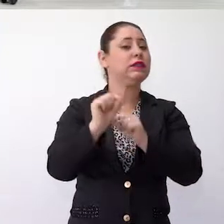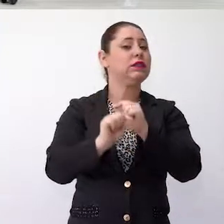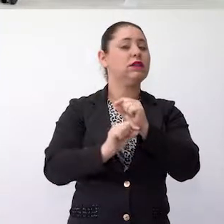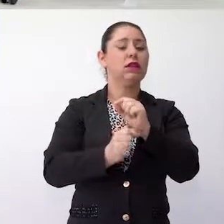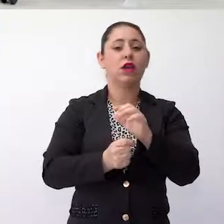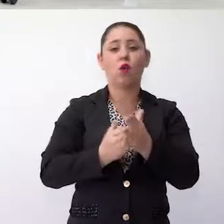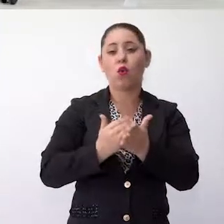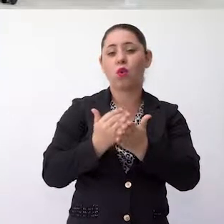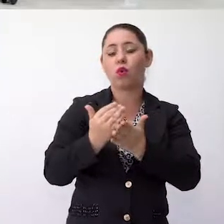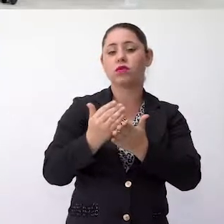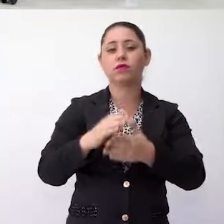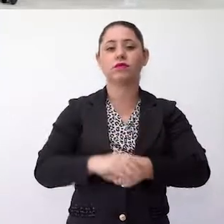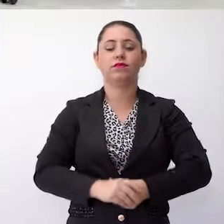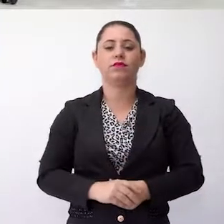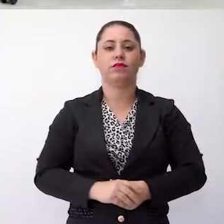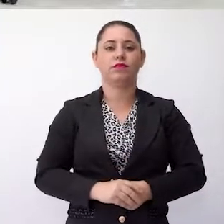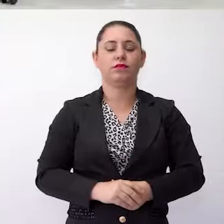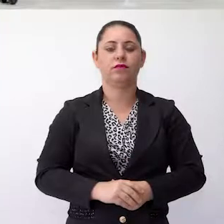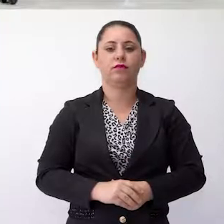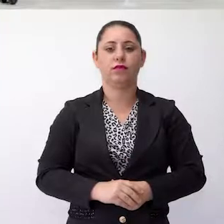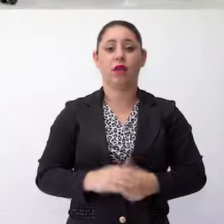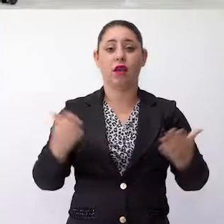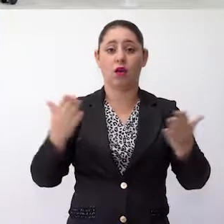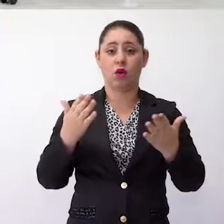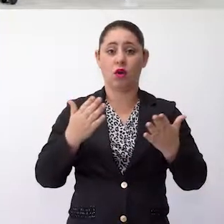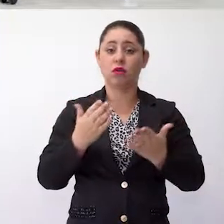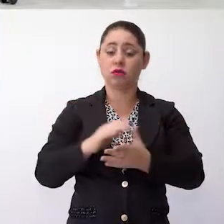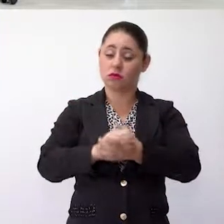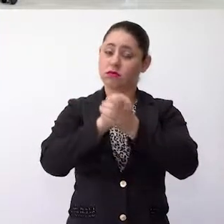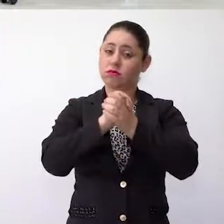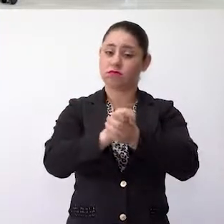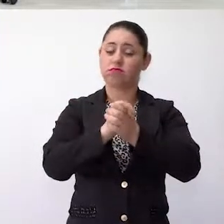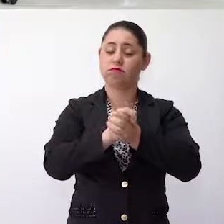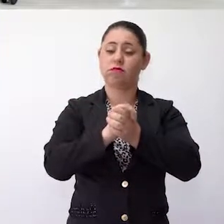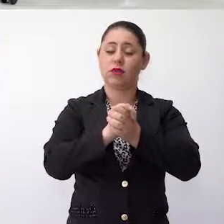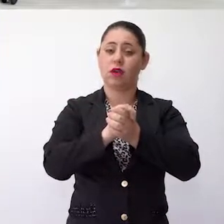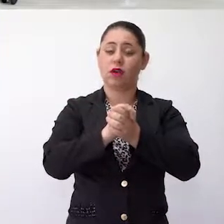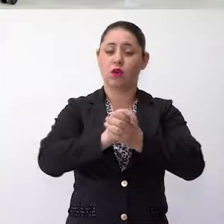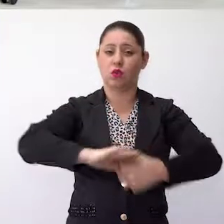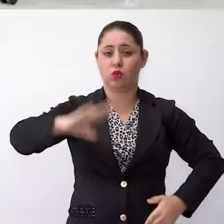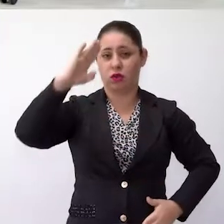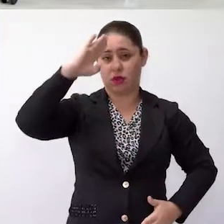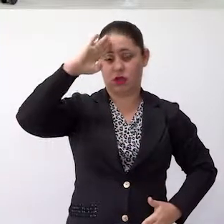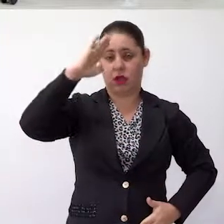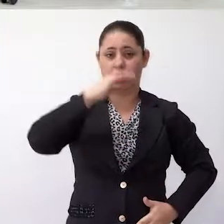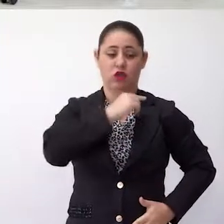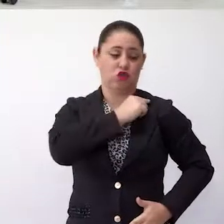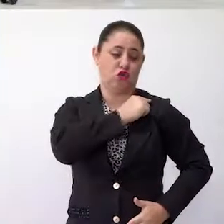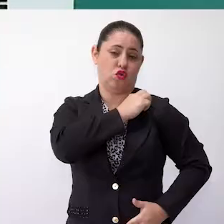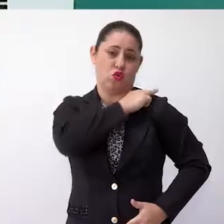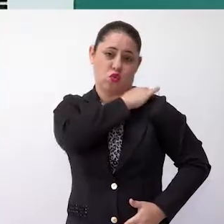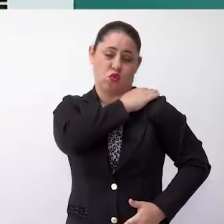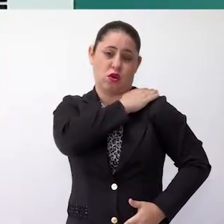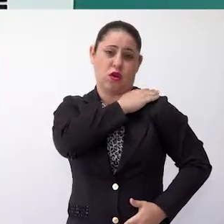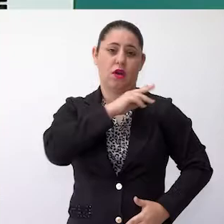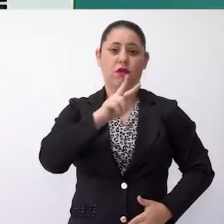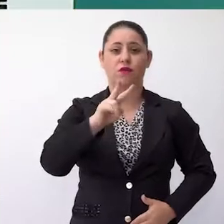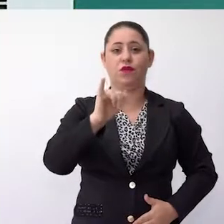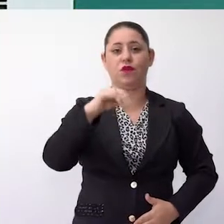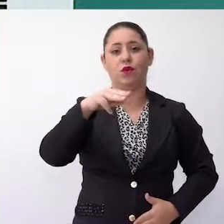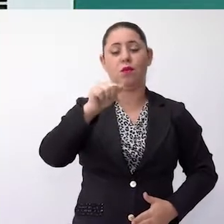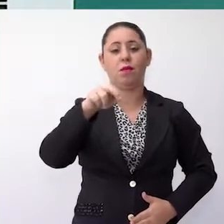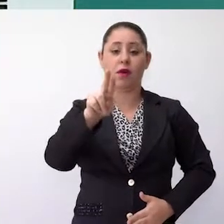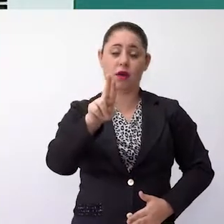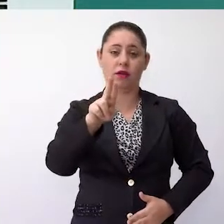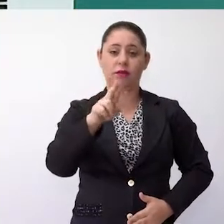está iniciando. Eu quero saudar aqui o Tenente-Coronel Comandante da Polícia Militar Rodoviária Estadual, nosso querido Coronel Vilmar Fernandes,